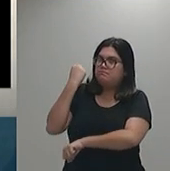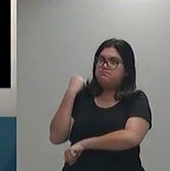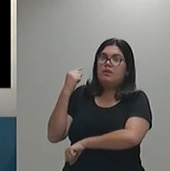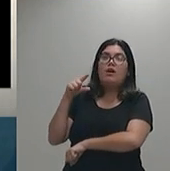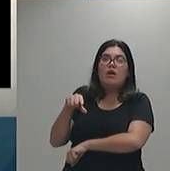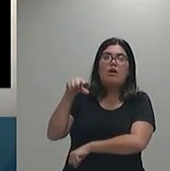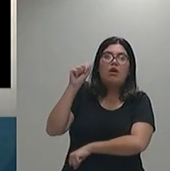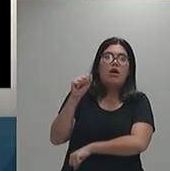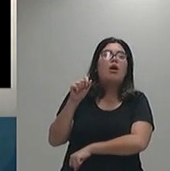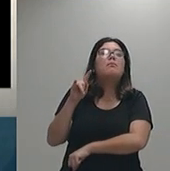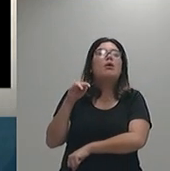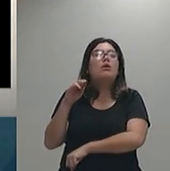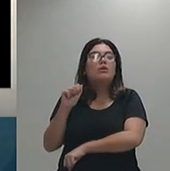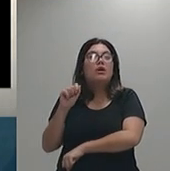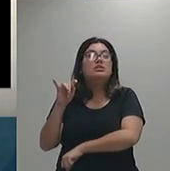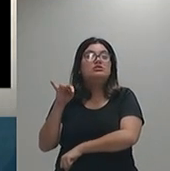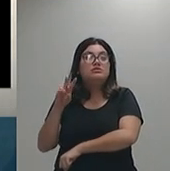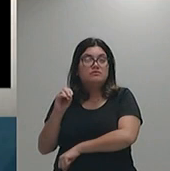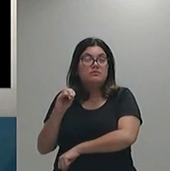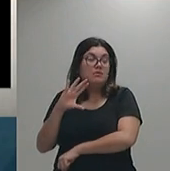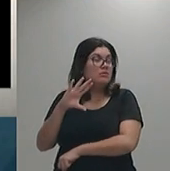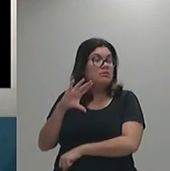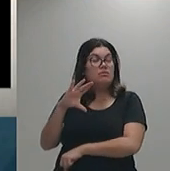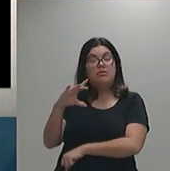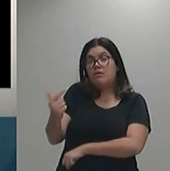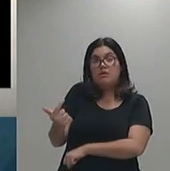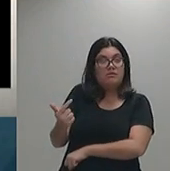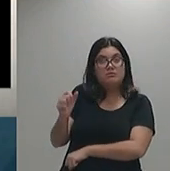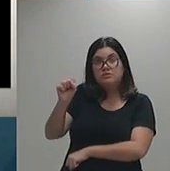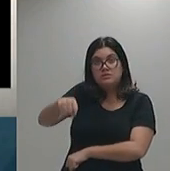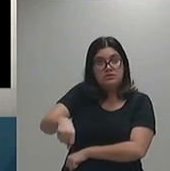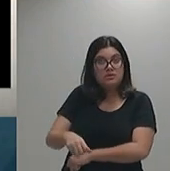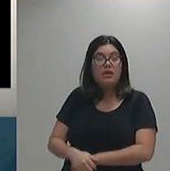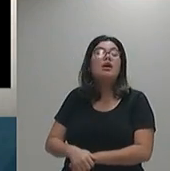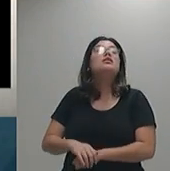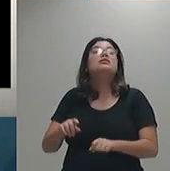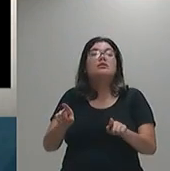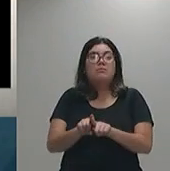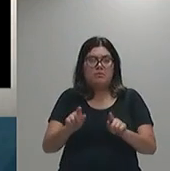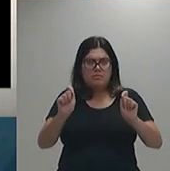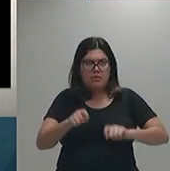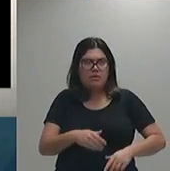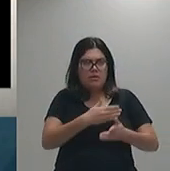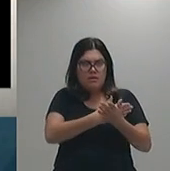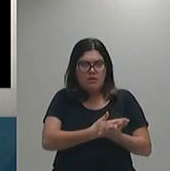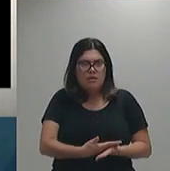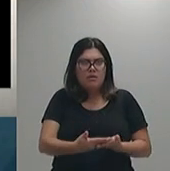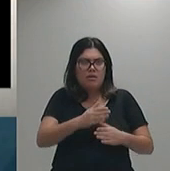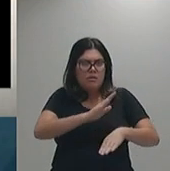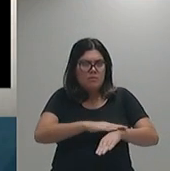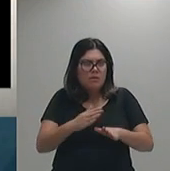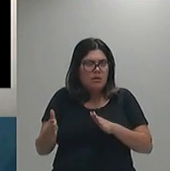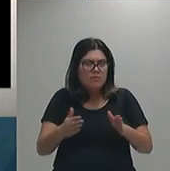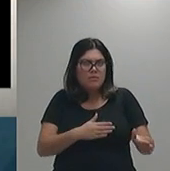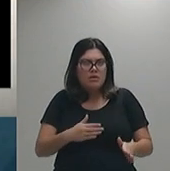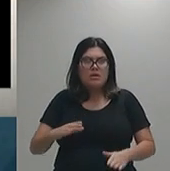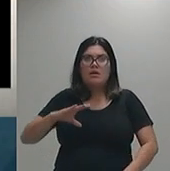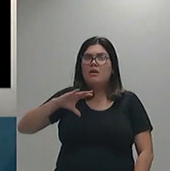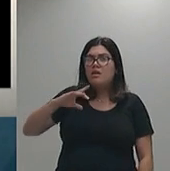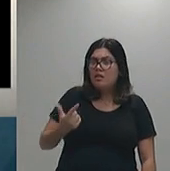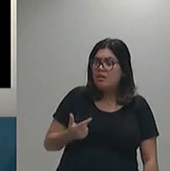Claro que sim poderia ter iniciado essa mesma arbitragem naquele momento Claro que sim